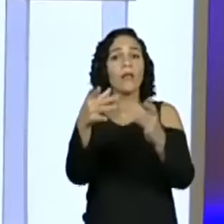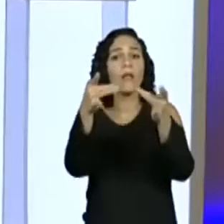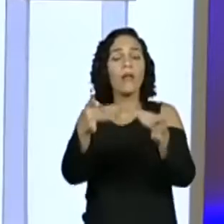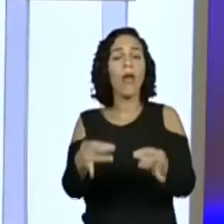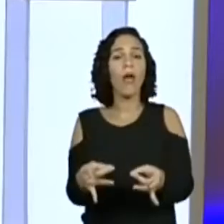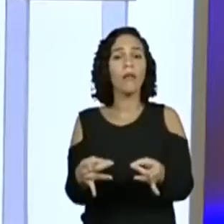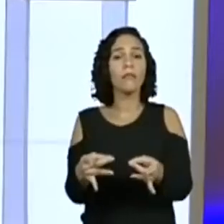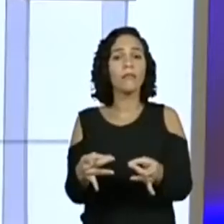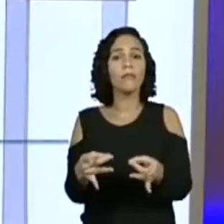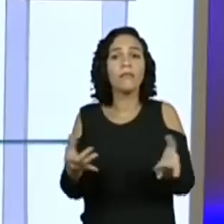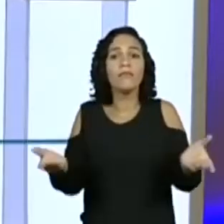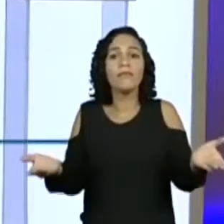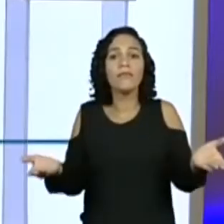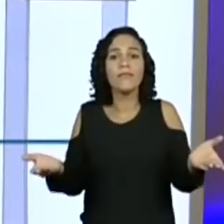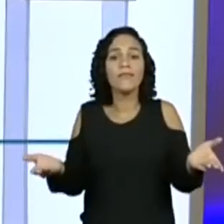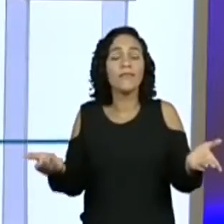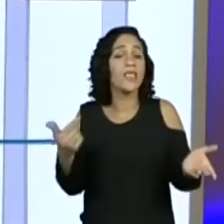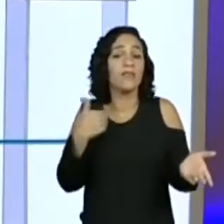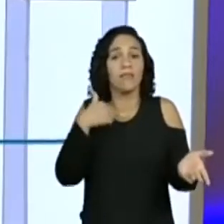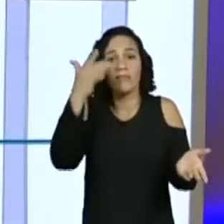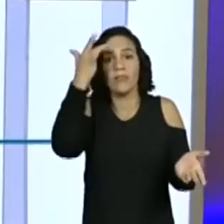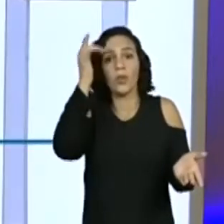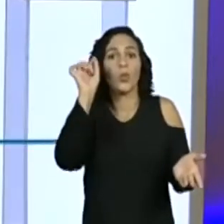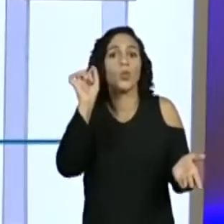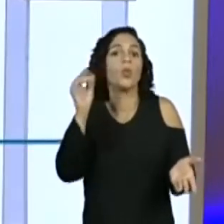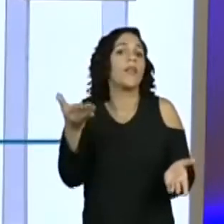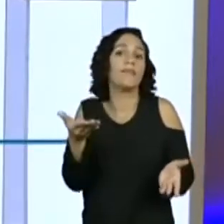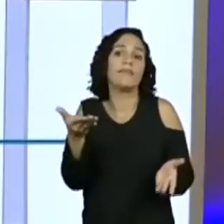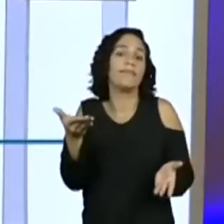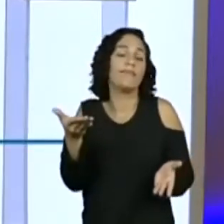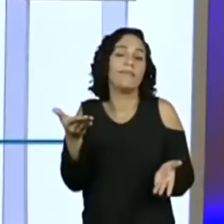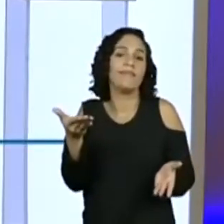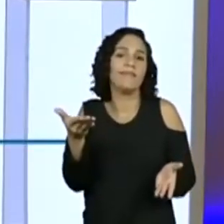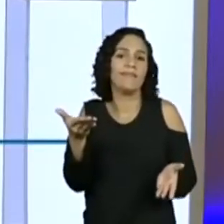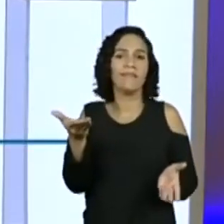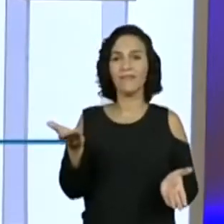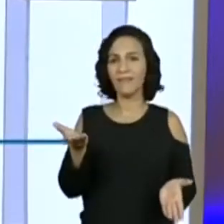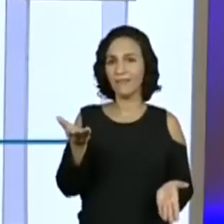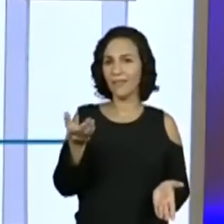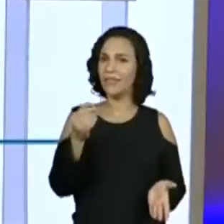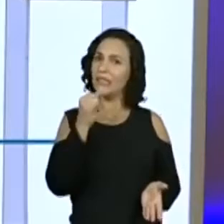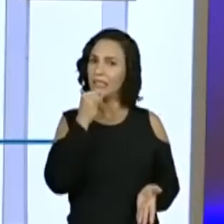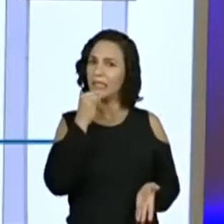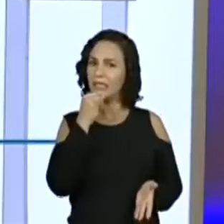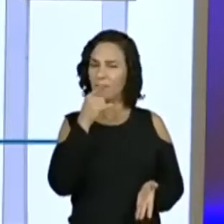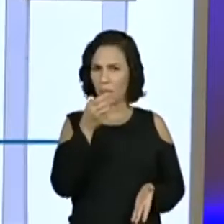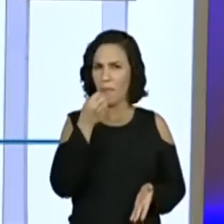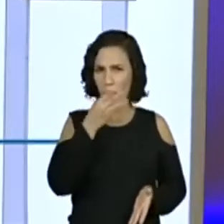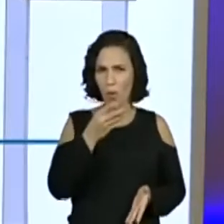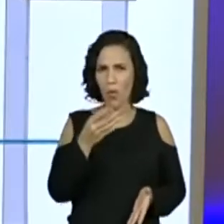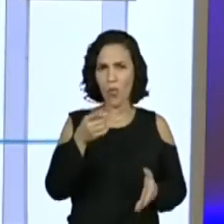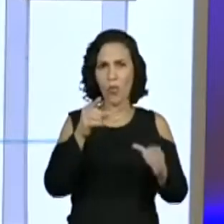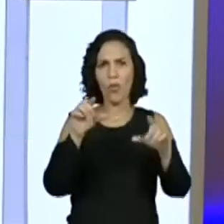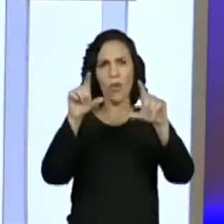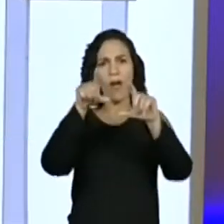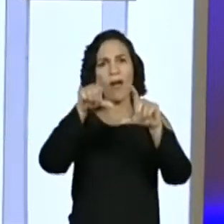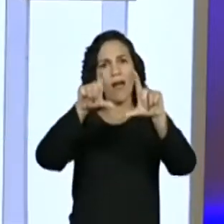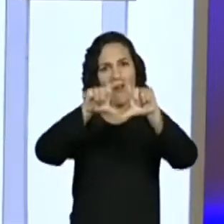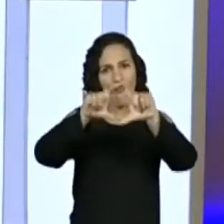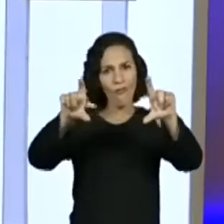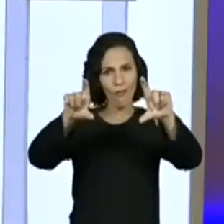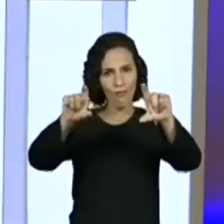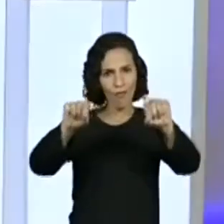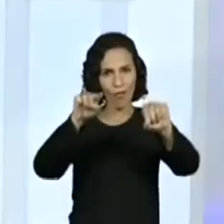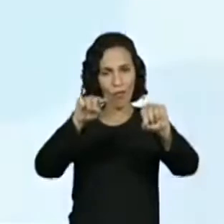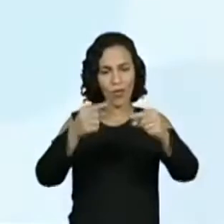nenhuma, então eu não sabia do que se tratava essas imagens. Será que aqui é importante a gente ter esse momento para saber do